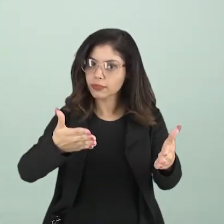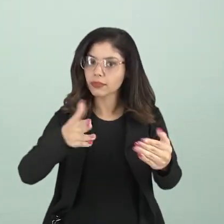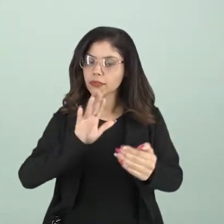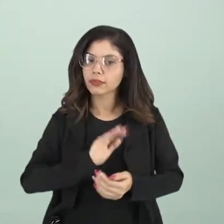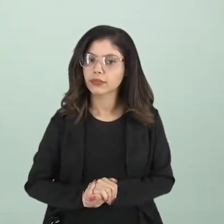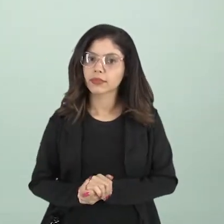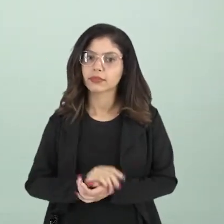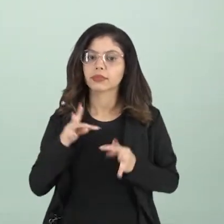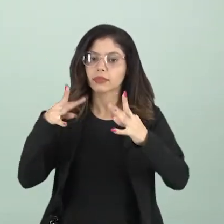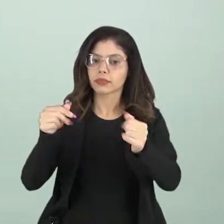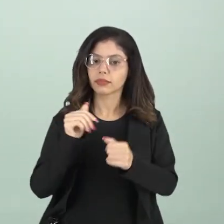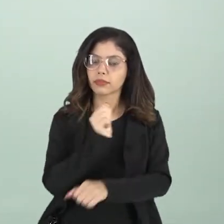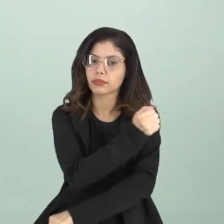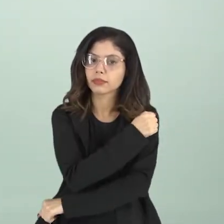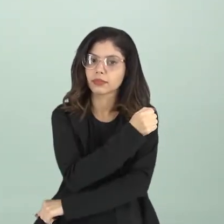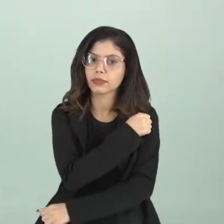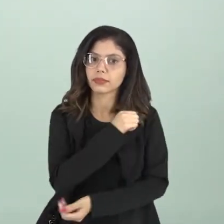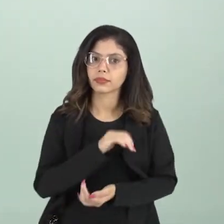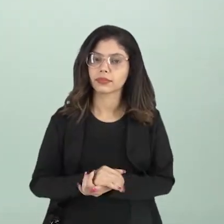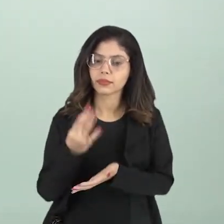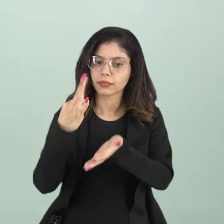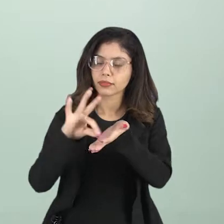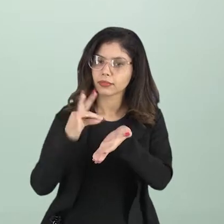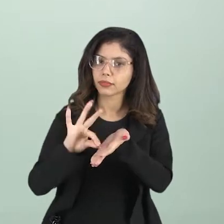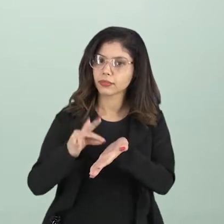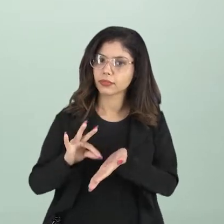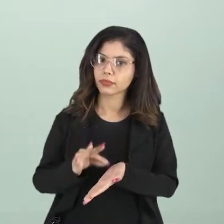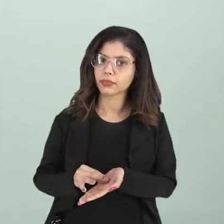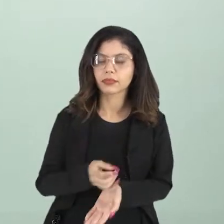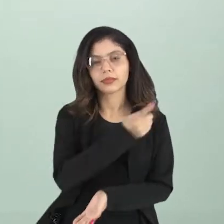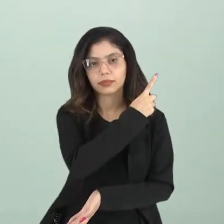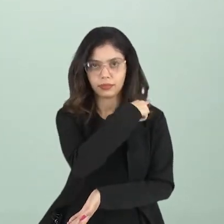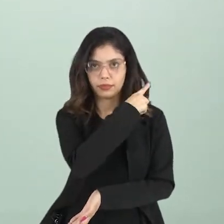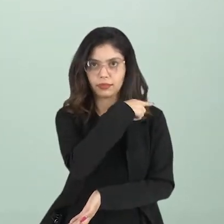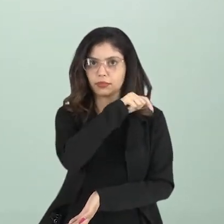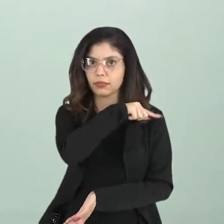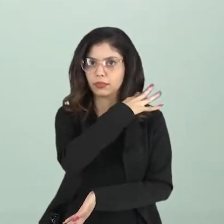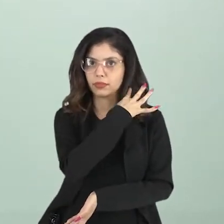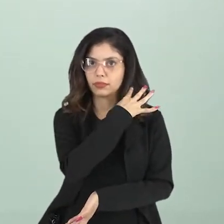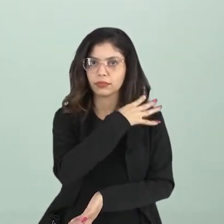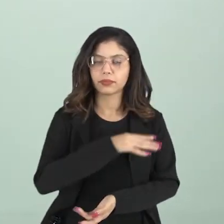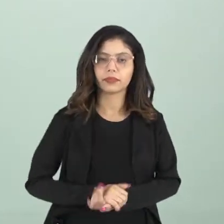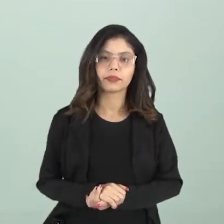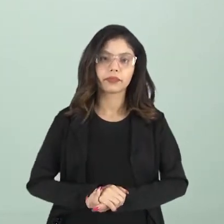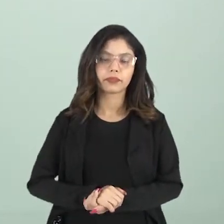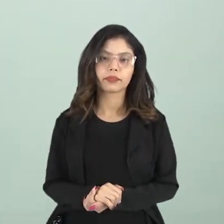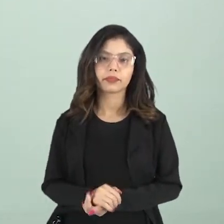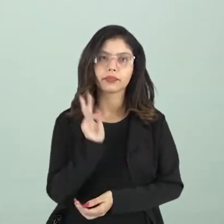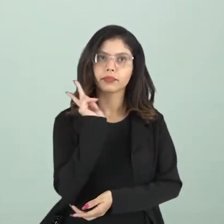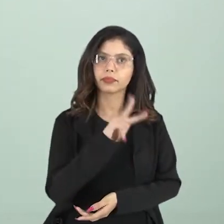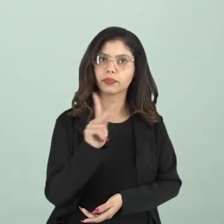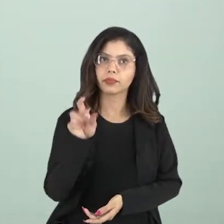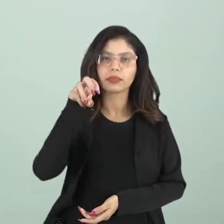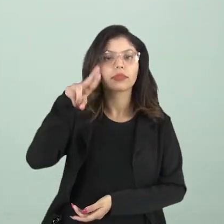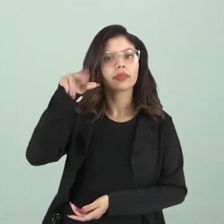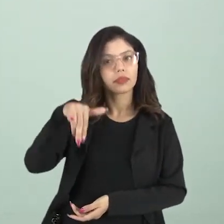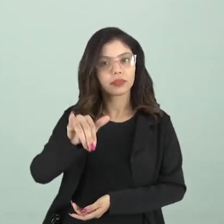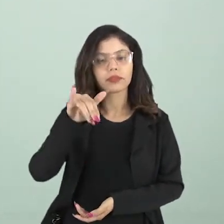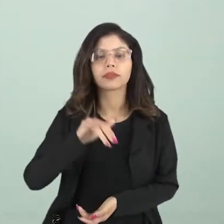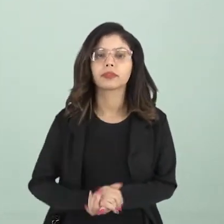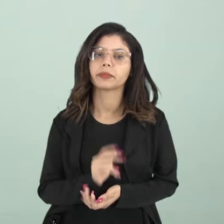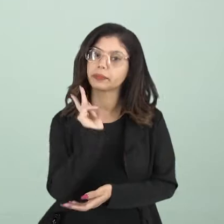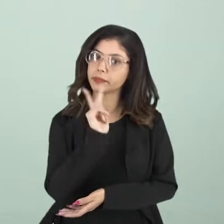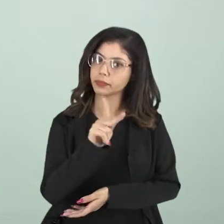todos aqueles alunos e alunas que estão matriculados na primeira série do ensino médio. Eu sou o professor Ney